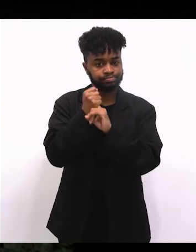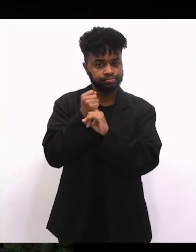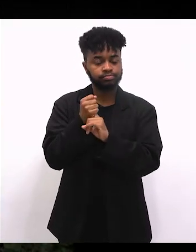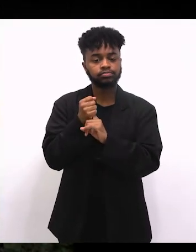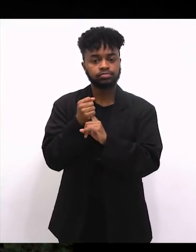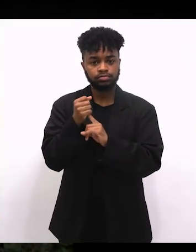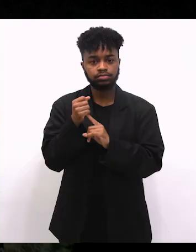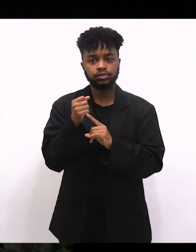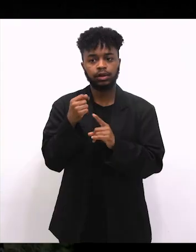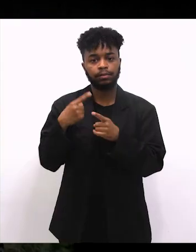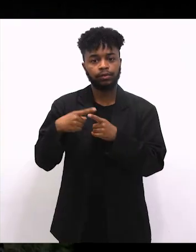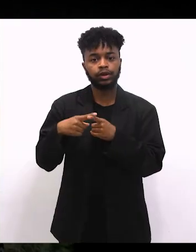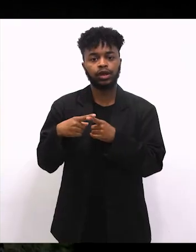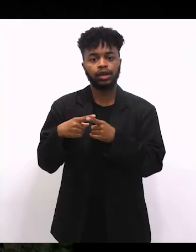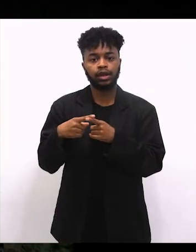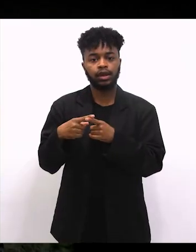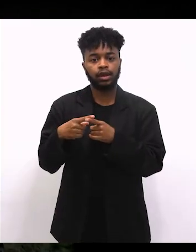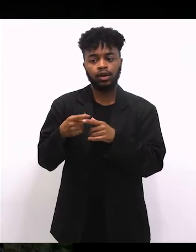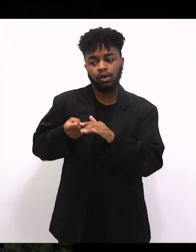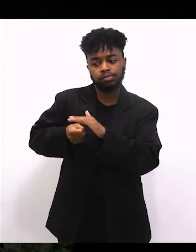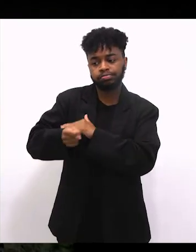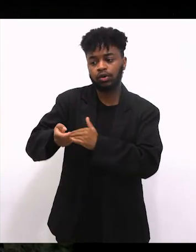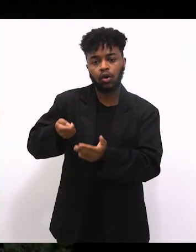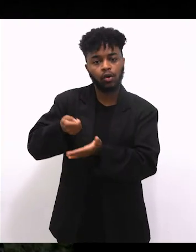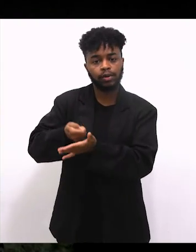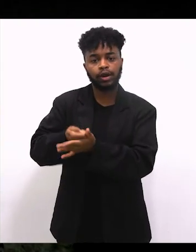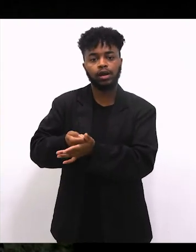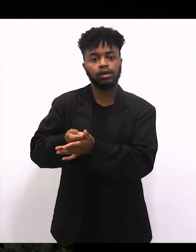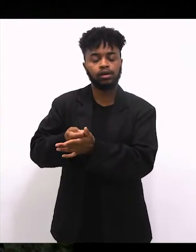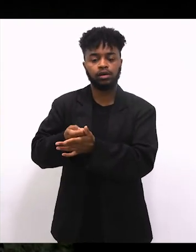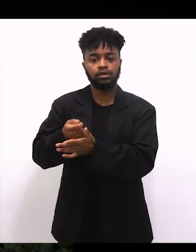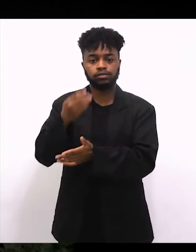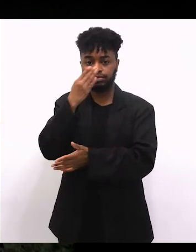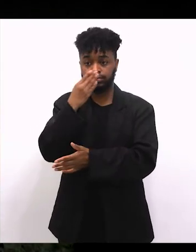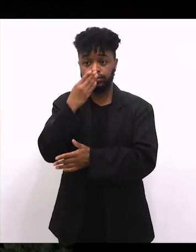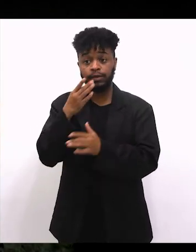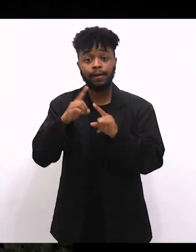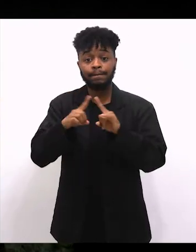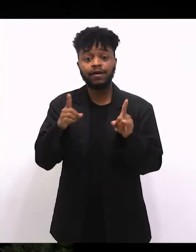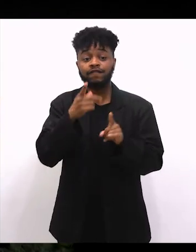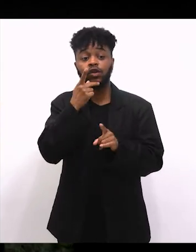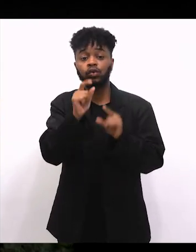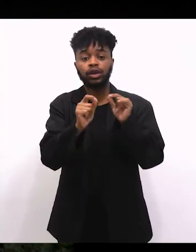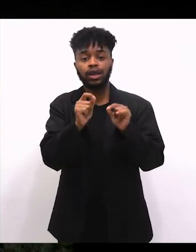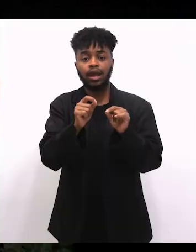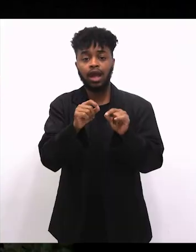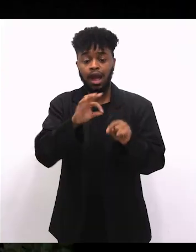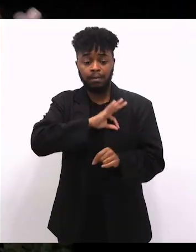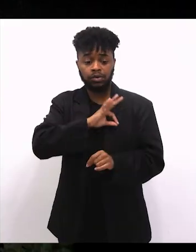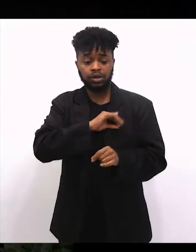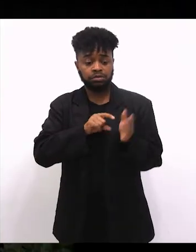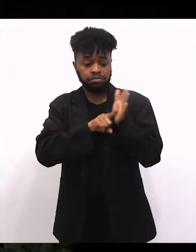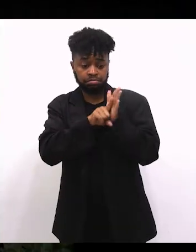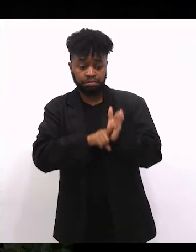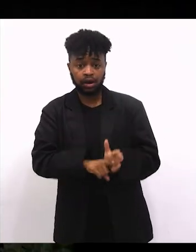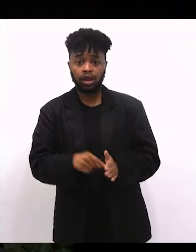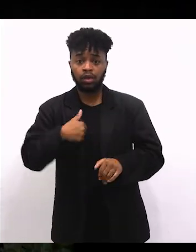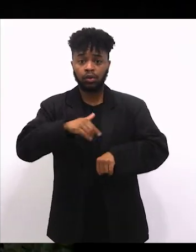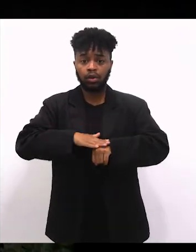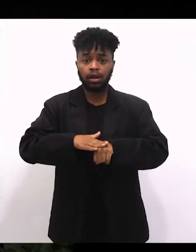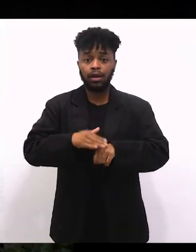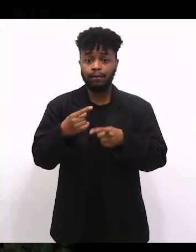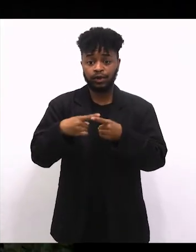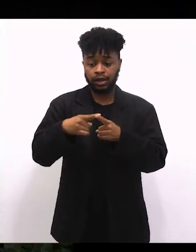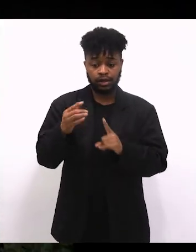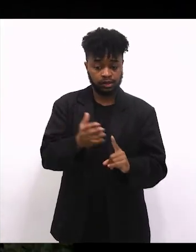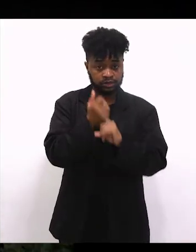de pessoas para fins de exploração sexual e ela falou, inclusive, a polícia estava me investigando, eles me resgataram, mas